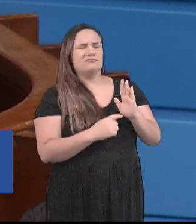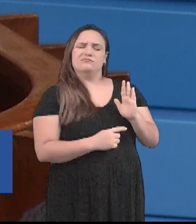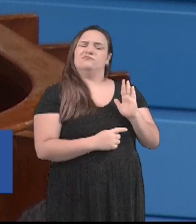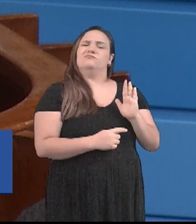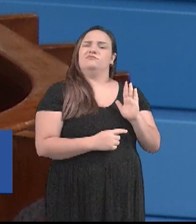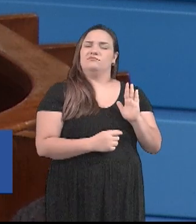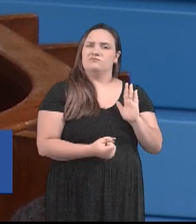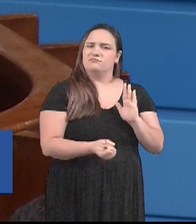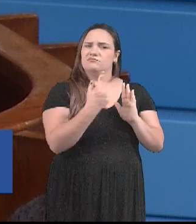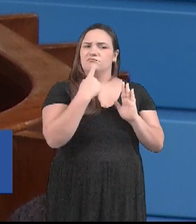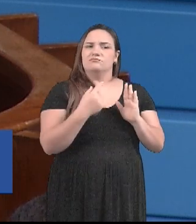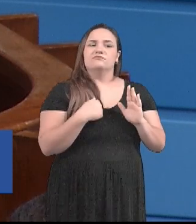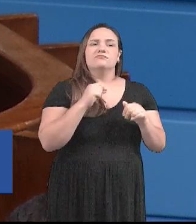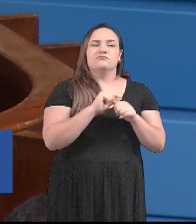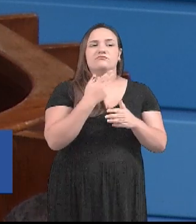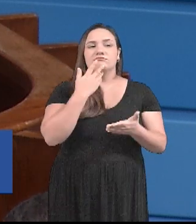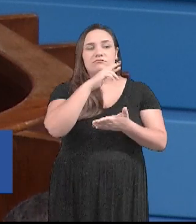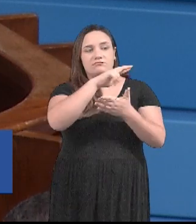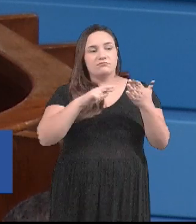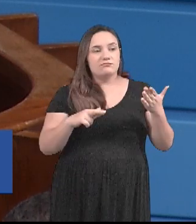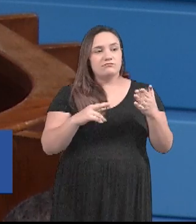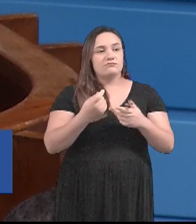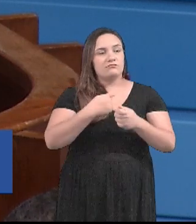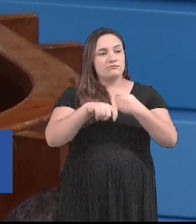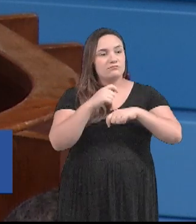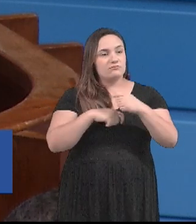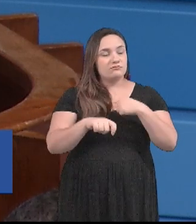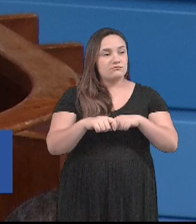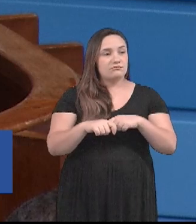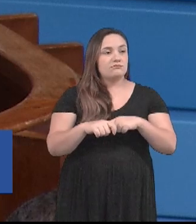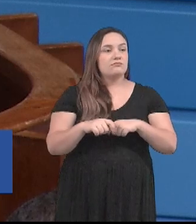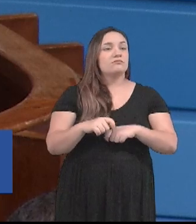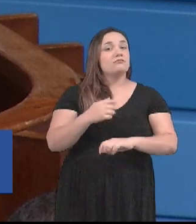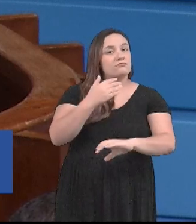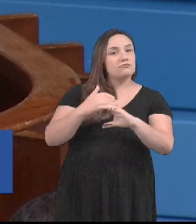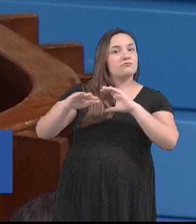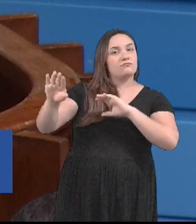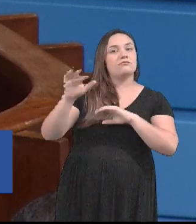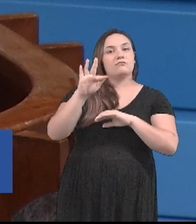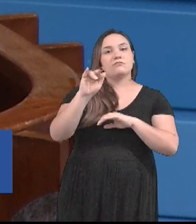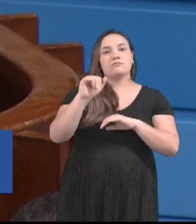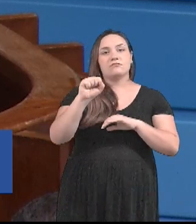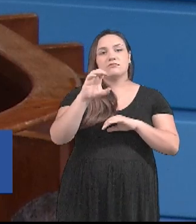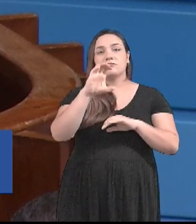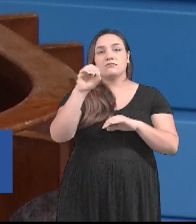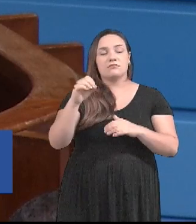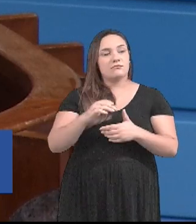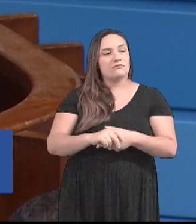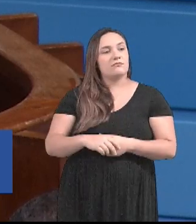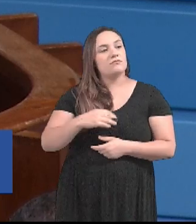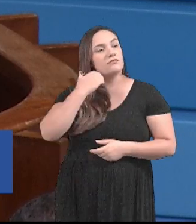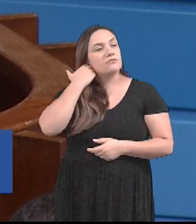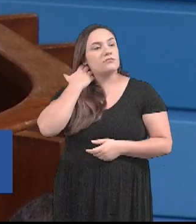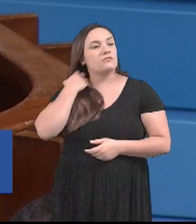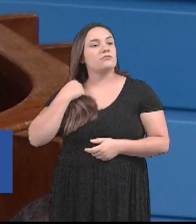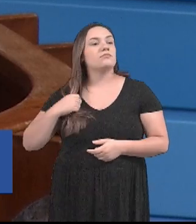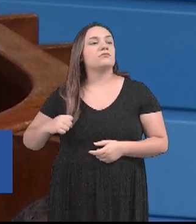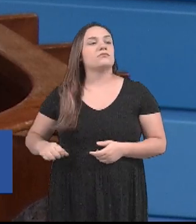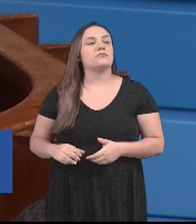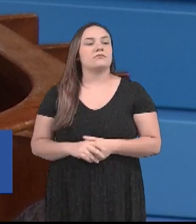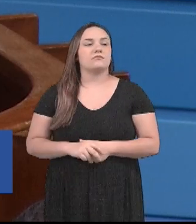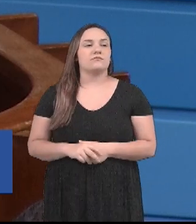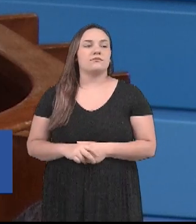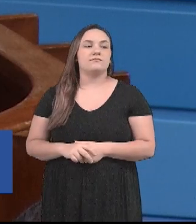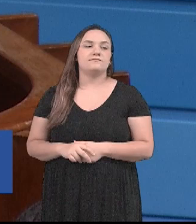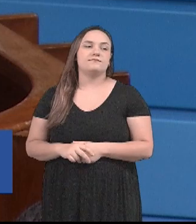fizemos um requerimento administrativo ao fisco, e o fisco respondeu que as empresas e a empresa